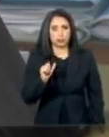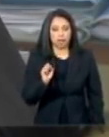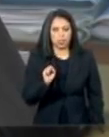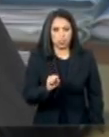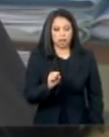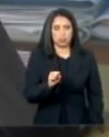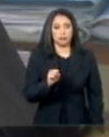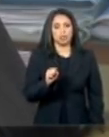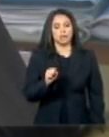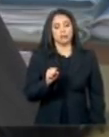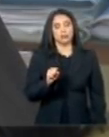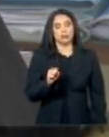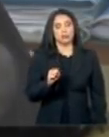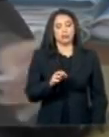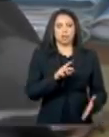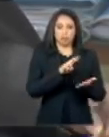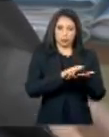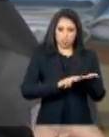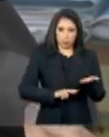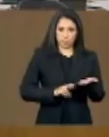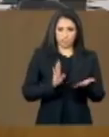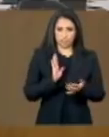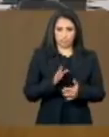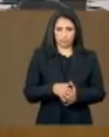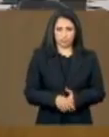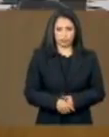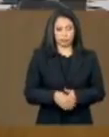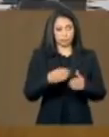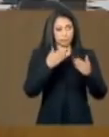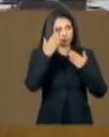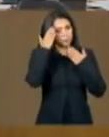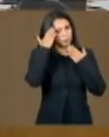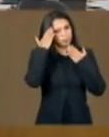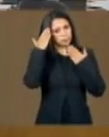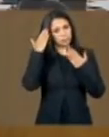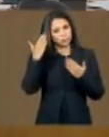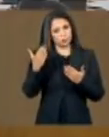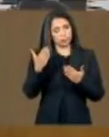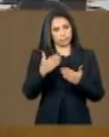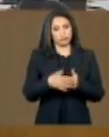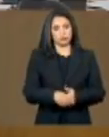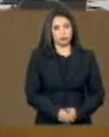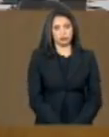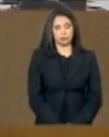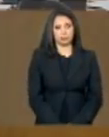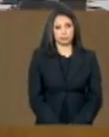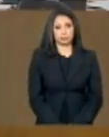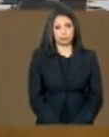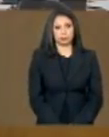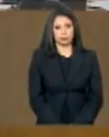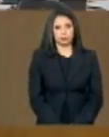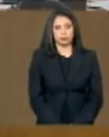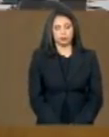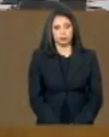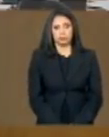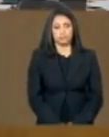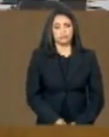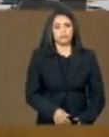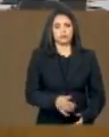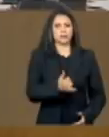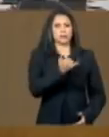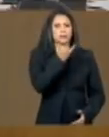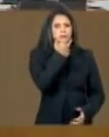é o relatório presidente gilmar é uma testemunha ocular mente porque